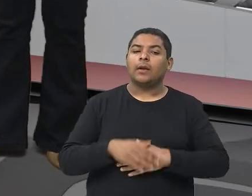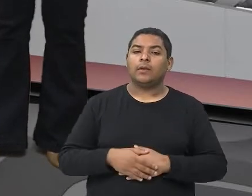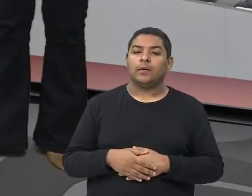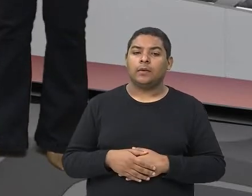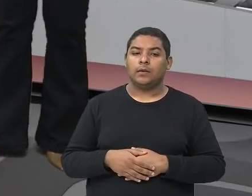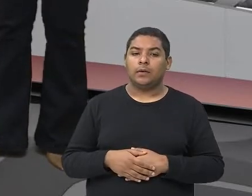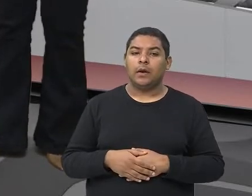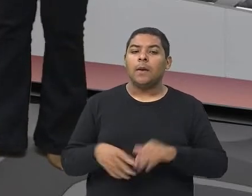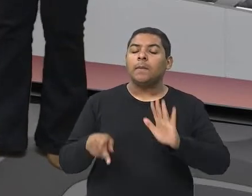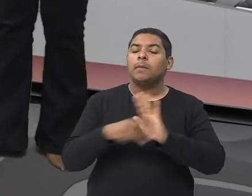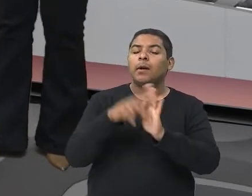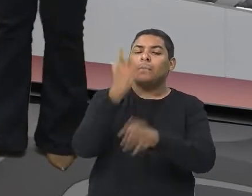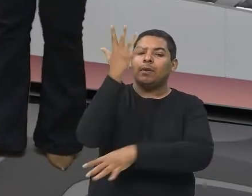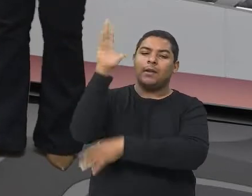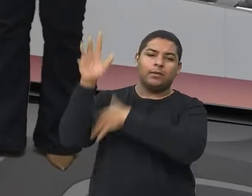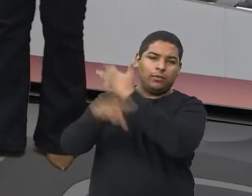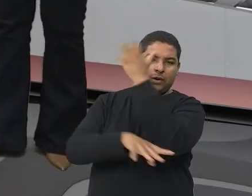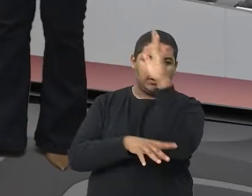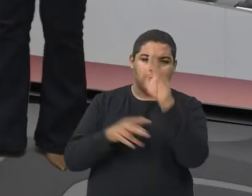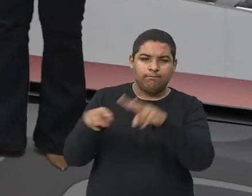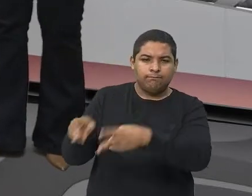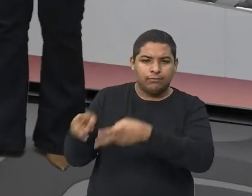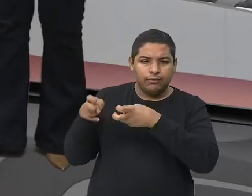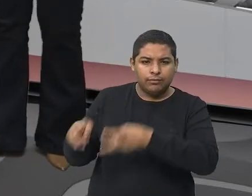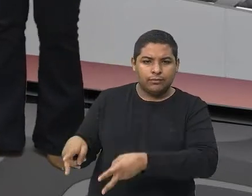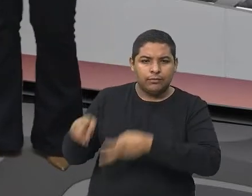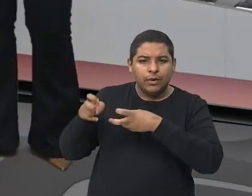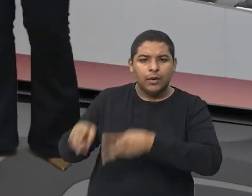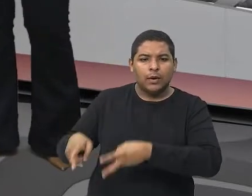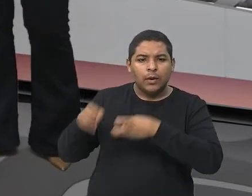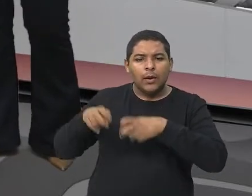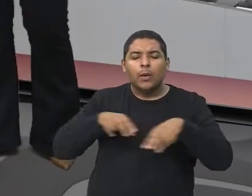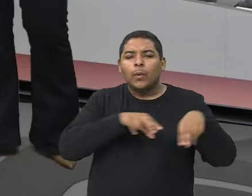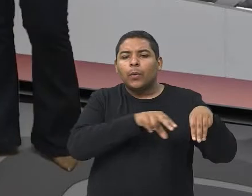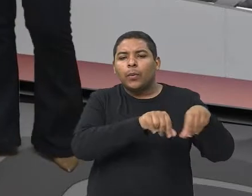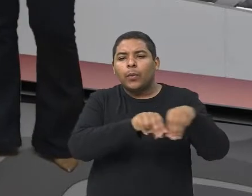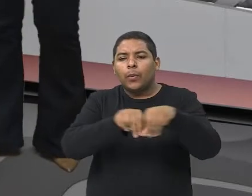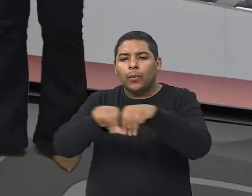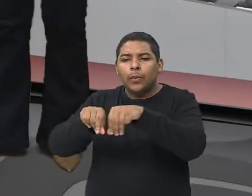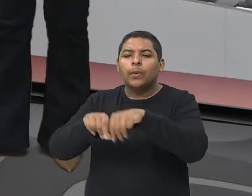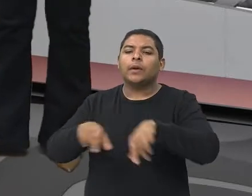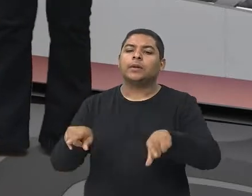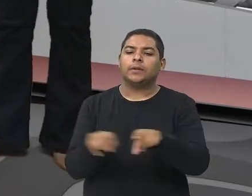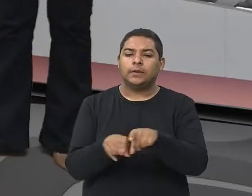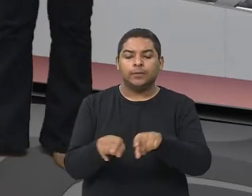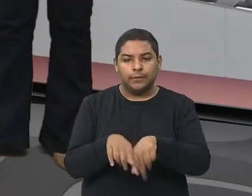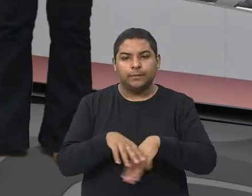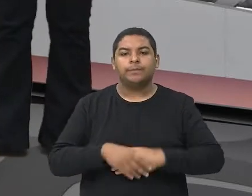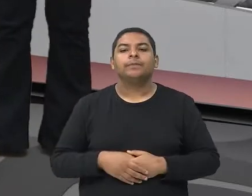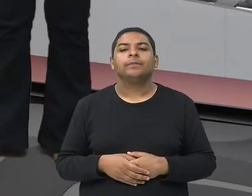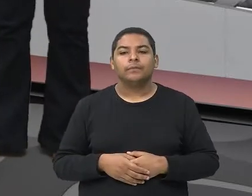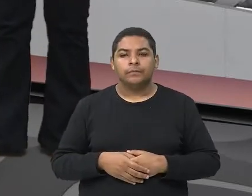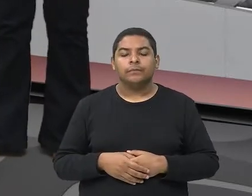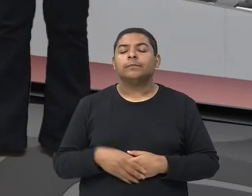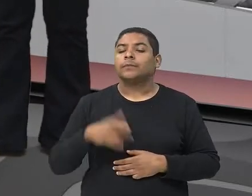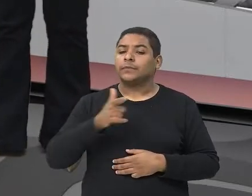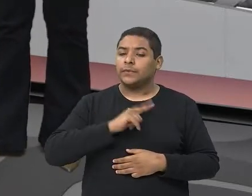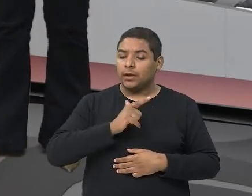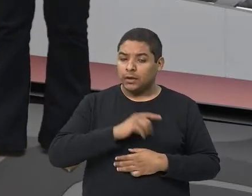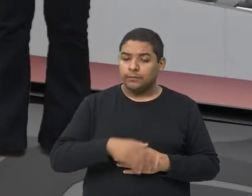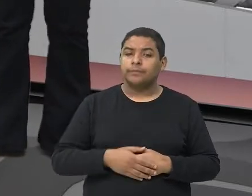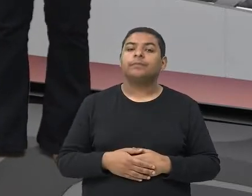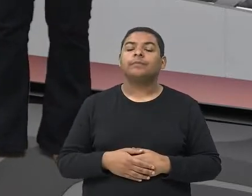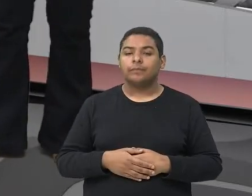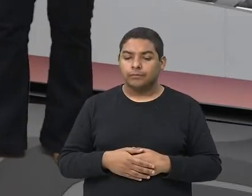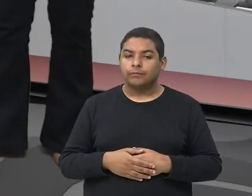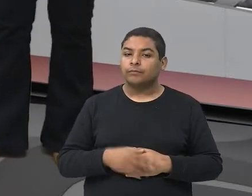Principalmente. E também a parte do extrativismo mineral, tá? Então, isso tem também fortalecido muito